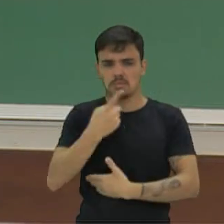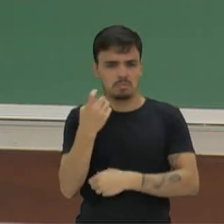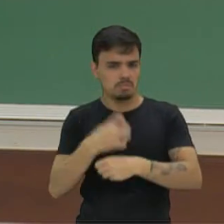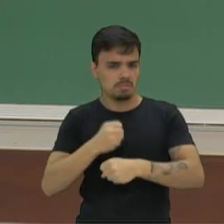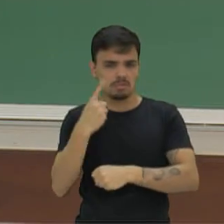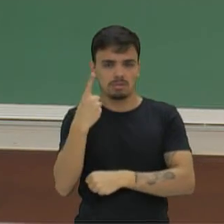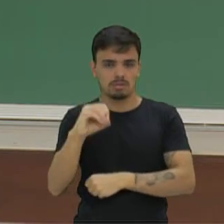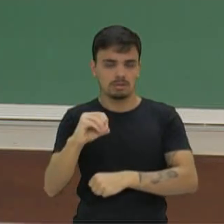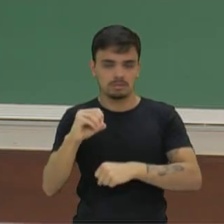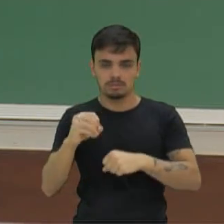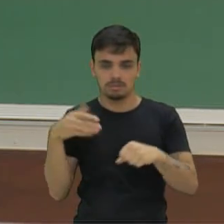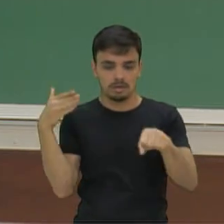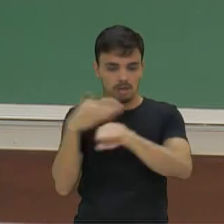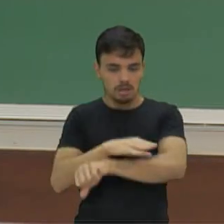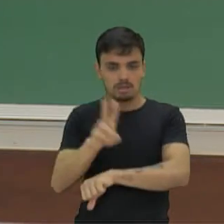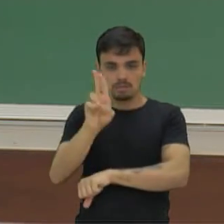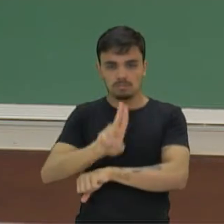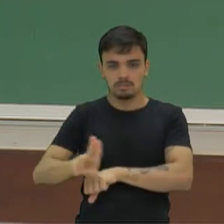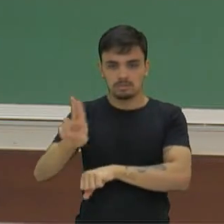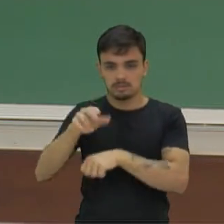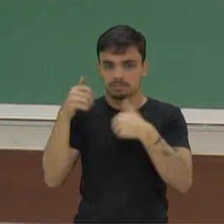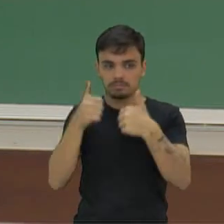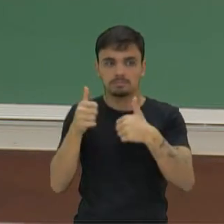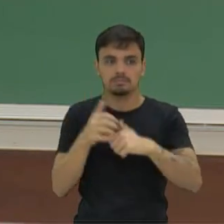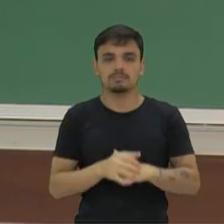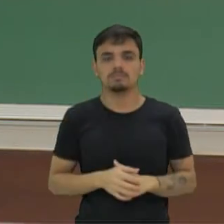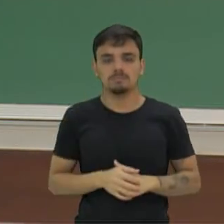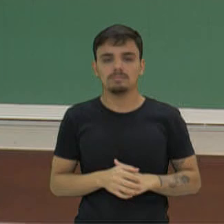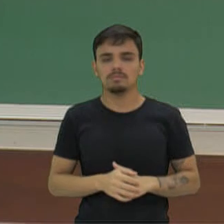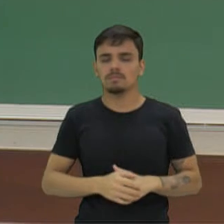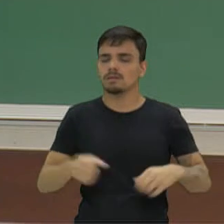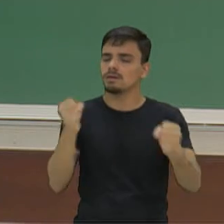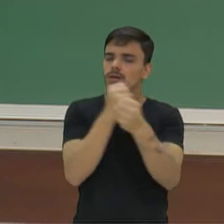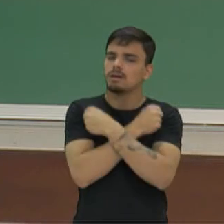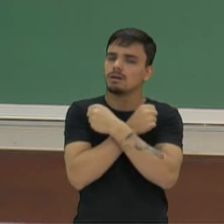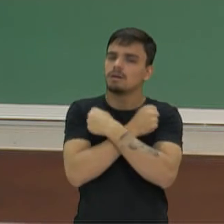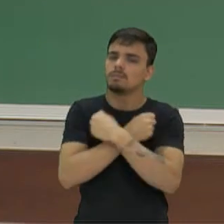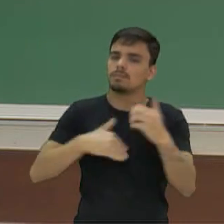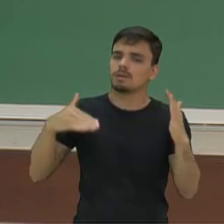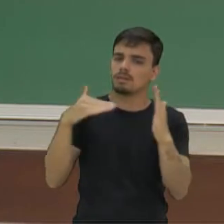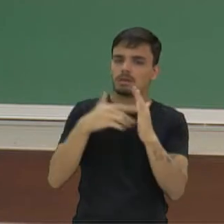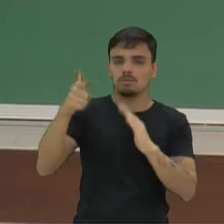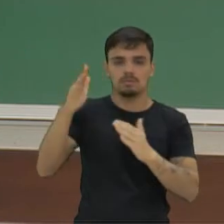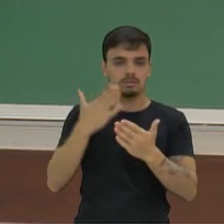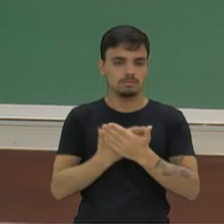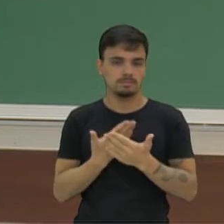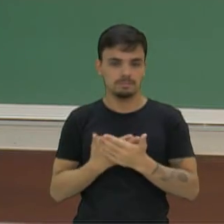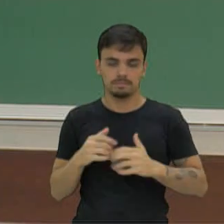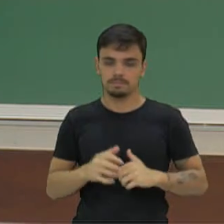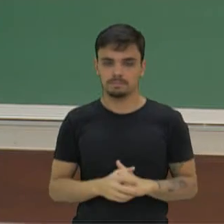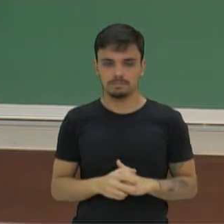sua universidade. Combinado? Fechamos a conta então? Grande abraço, até a próxima aula.